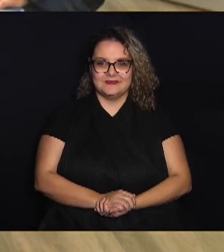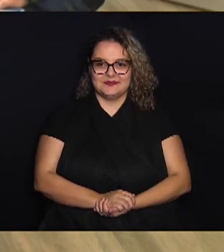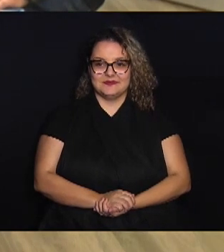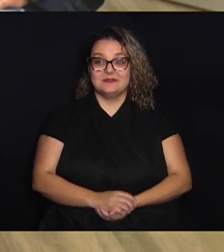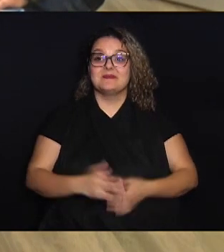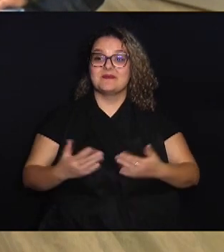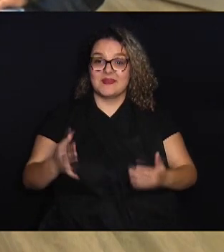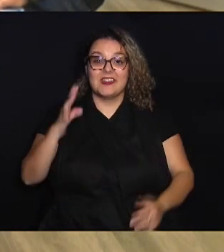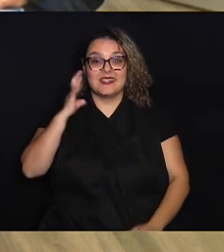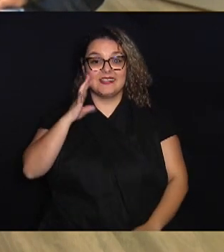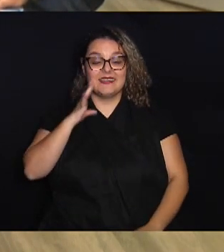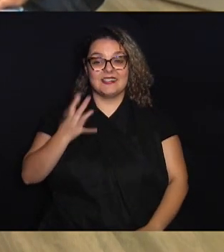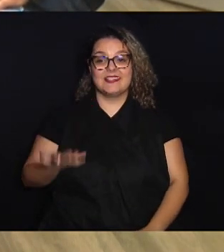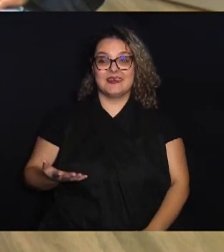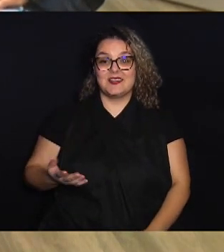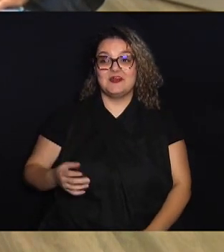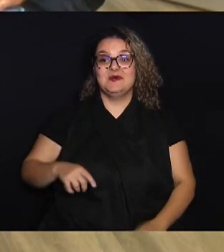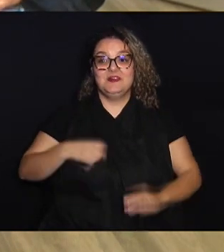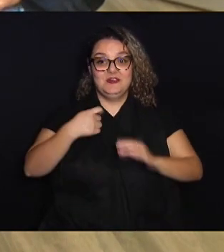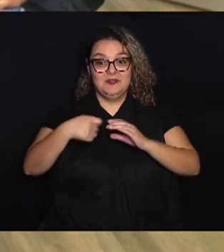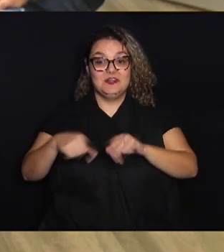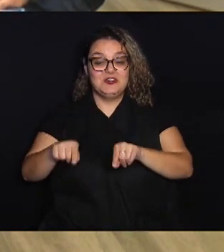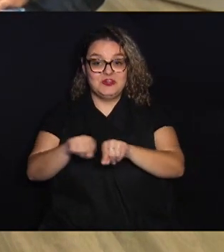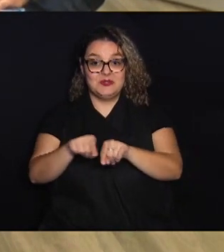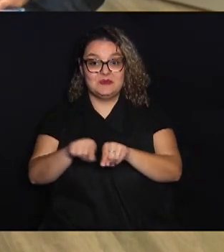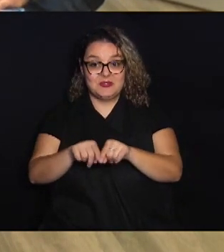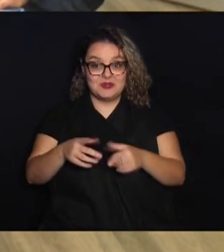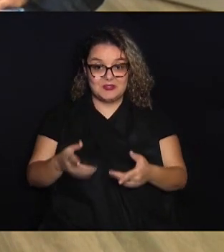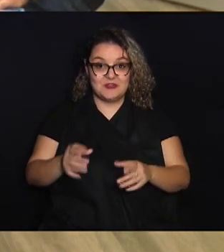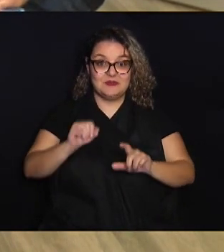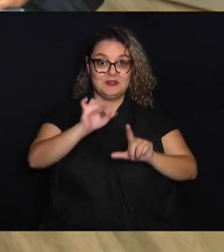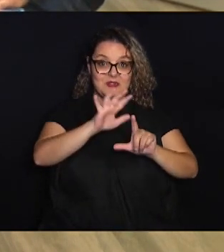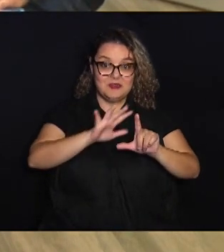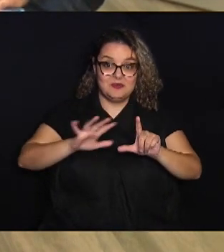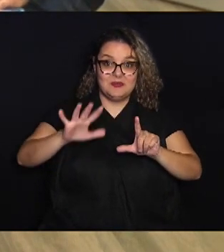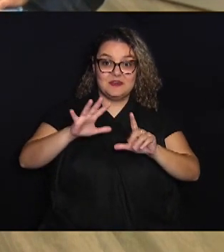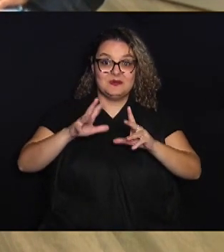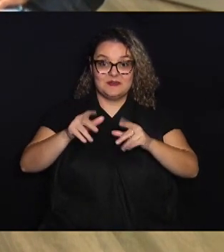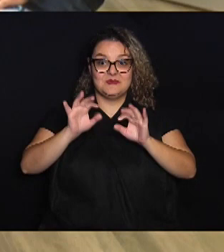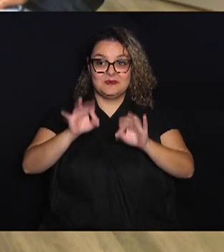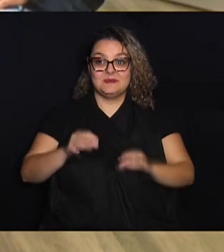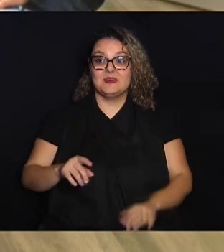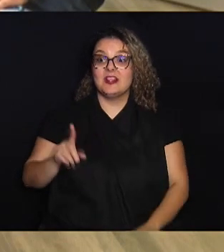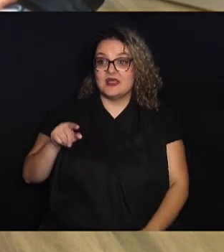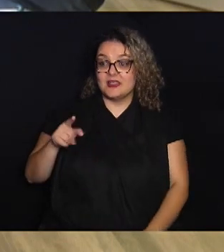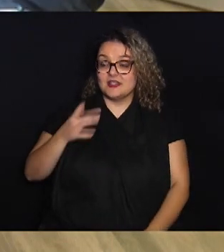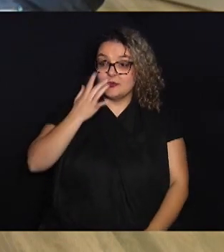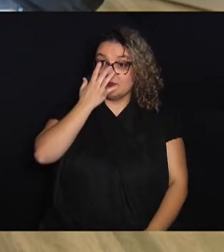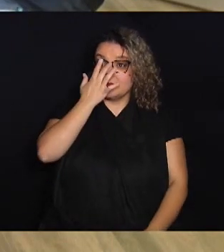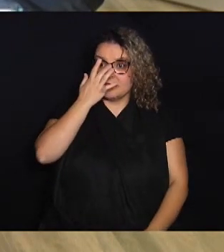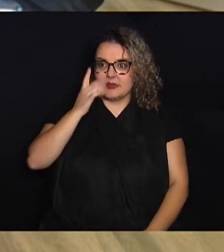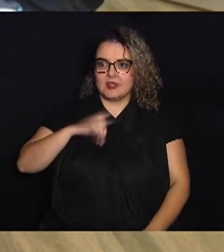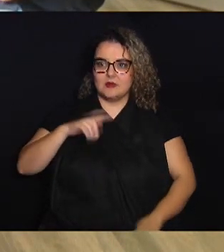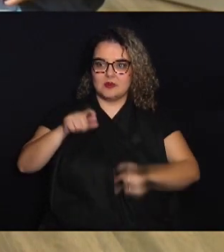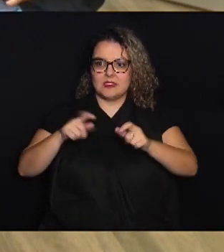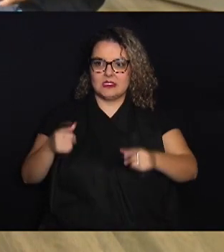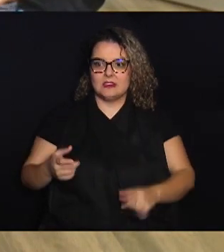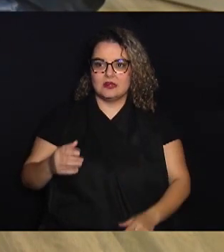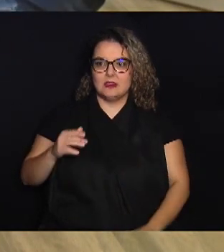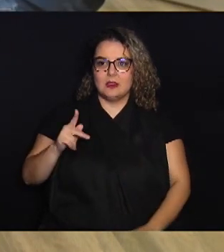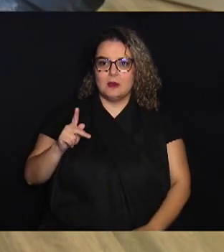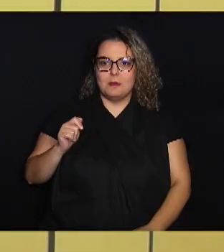Boa, legal, bacana o vídeo mostrando, inclusive, né, com imagens, tudo mais, né? Tem gente que me cobra essa paçoquinha até